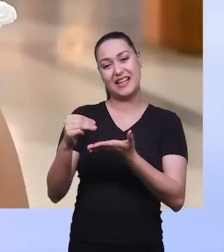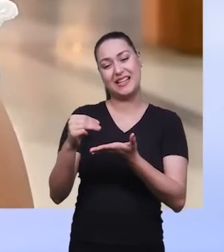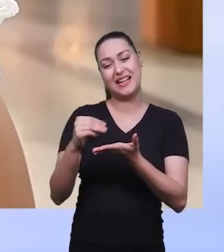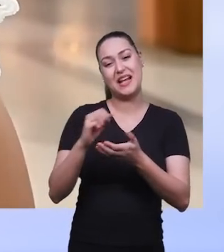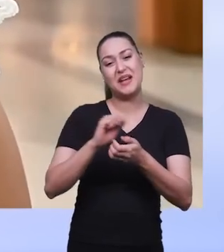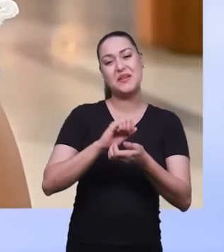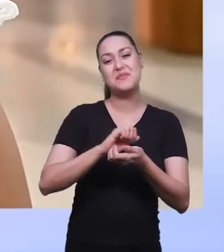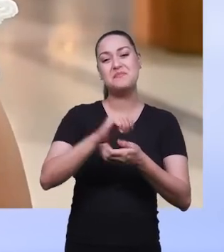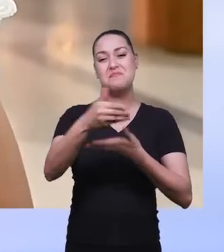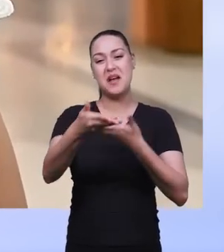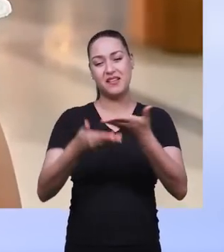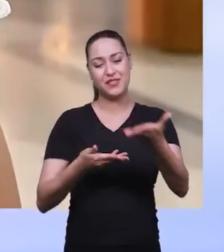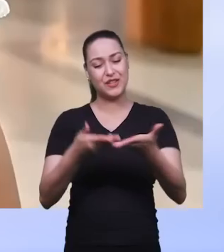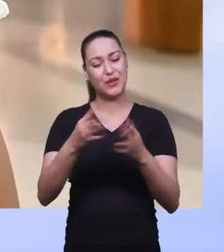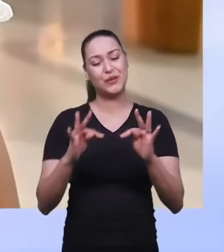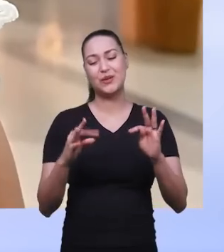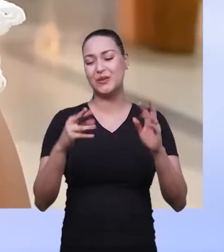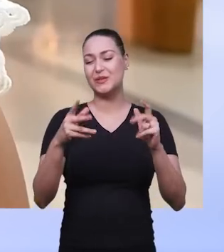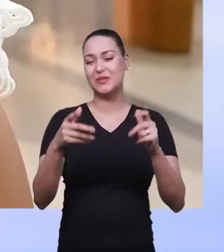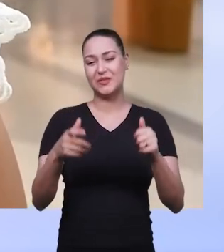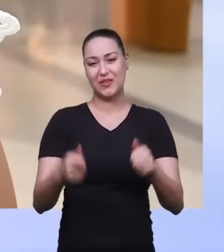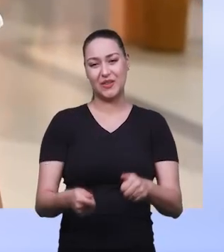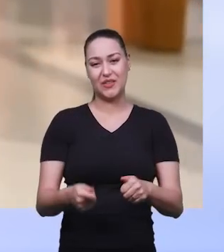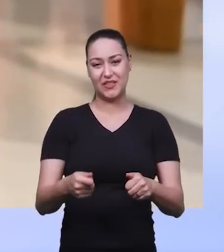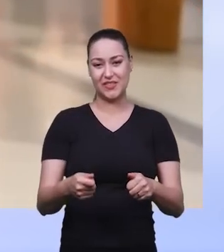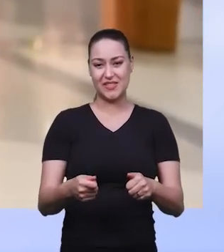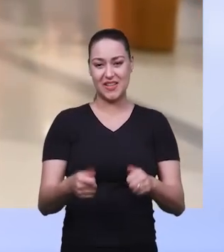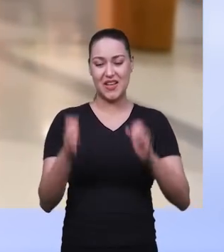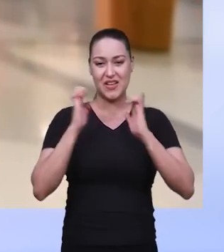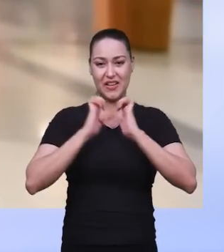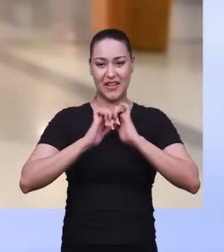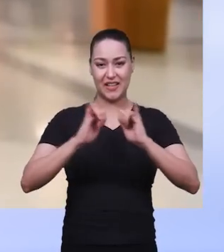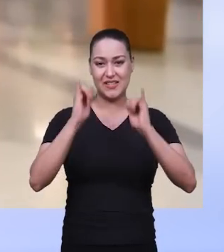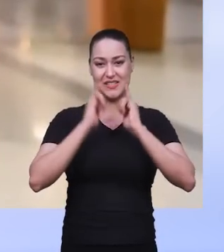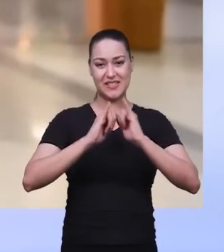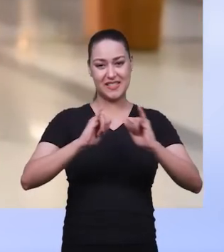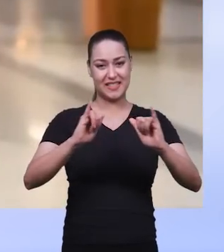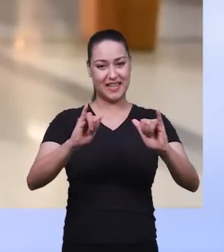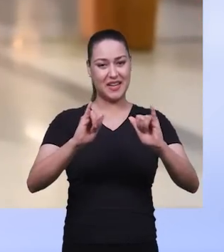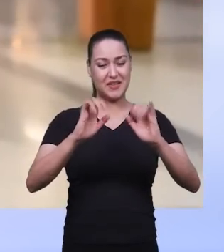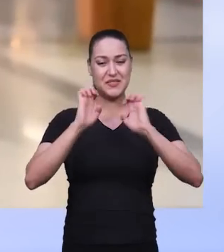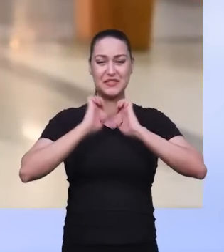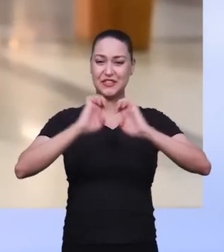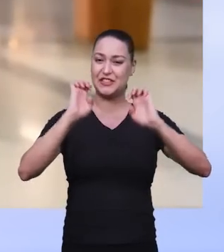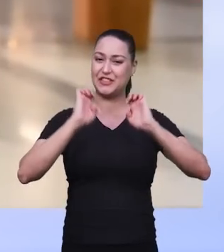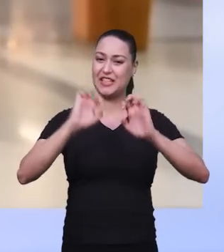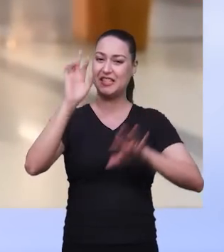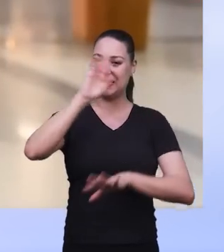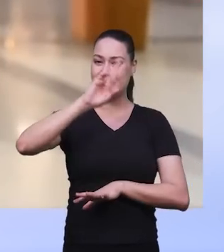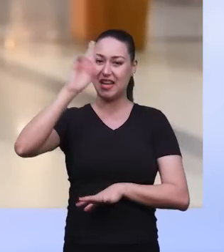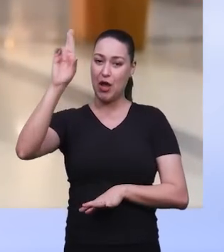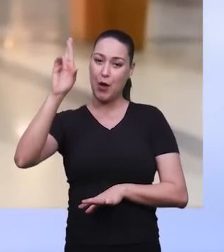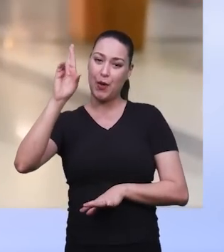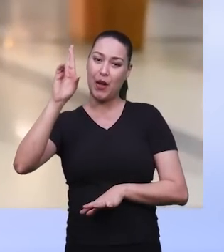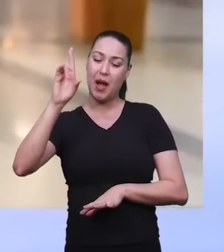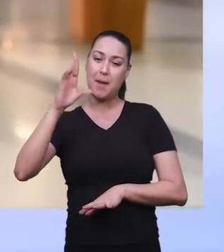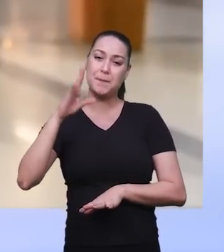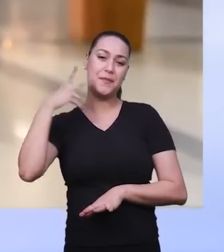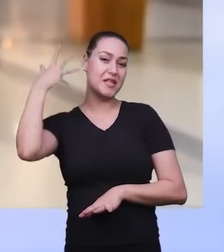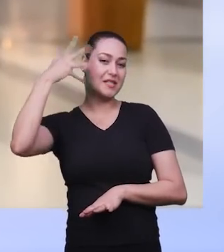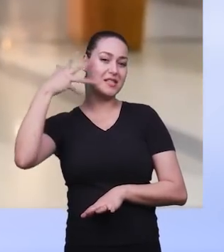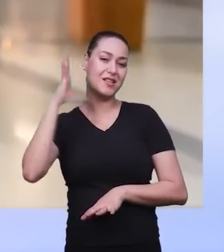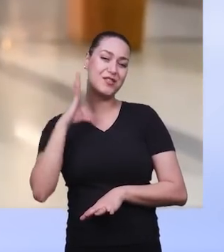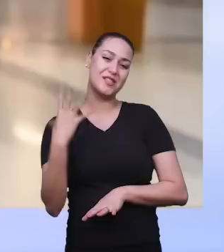partilhar com os irmãos, com aqueles que estão presentes aqui, anunciar o Evangelho do Senhor, né, as boas novas de